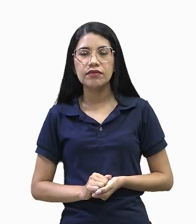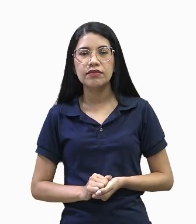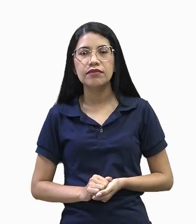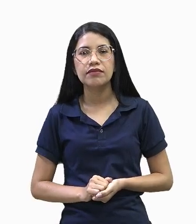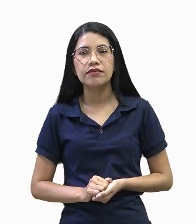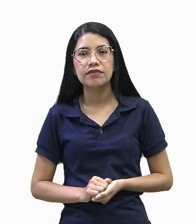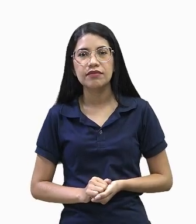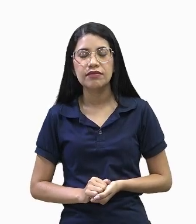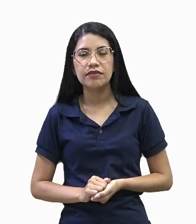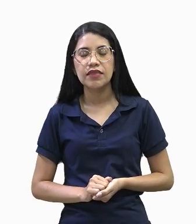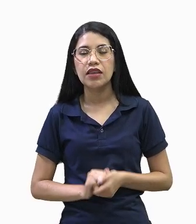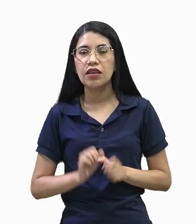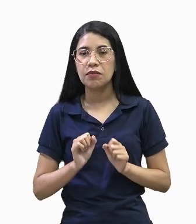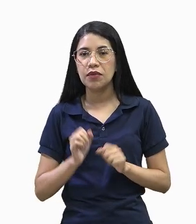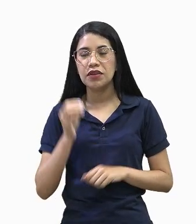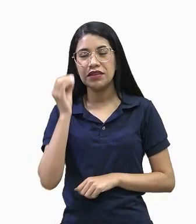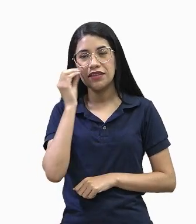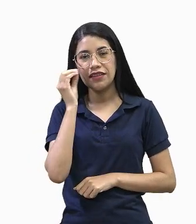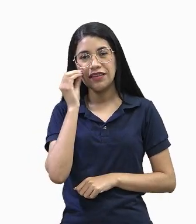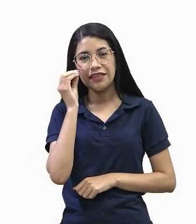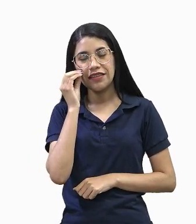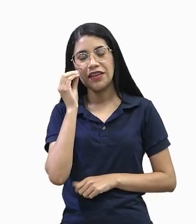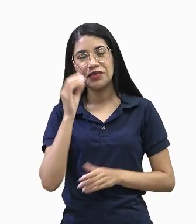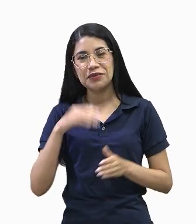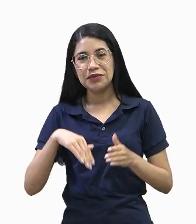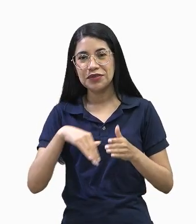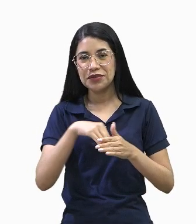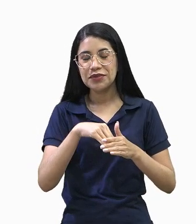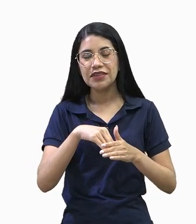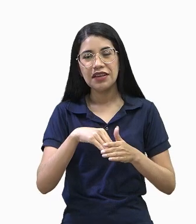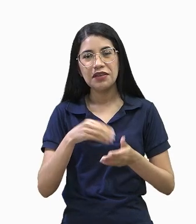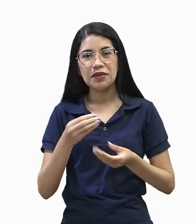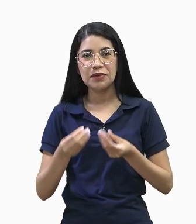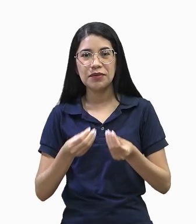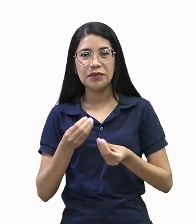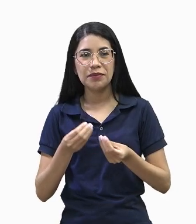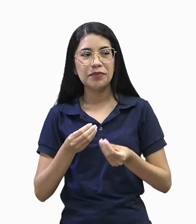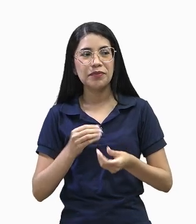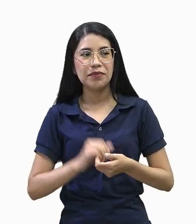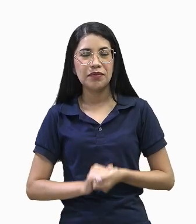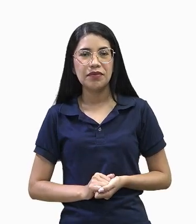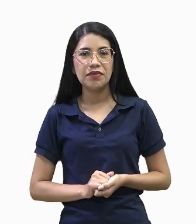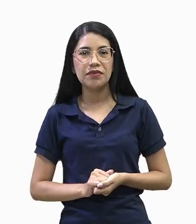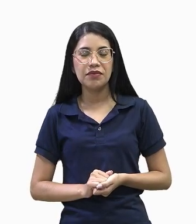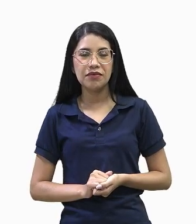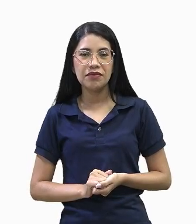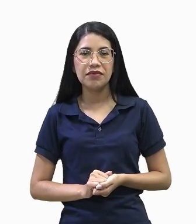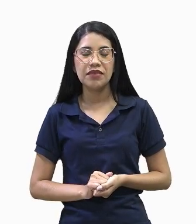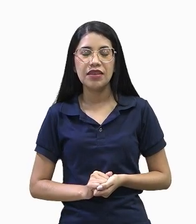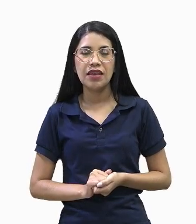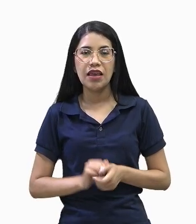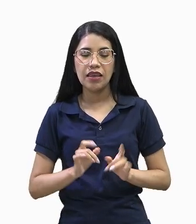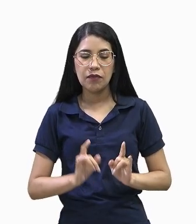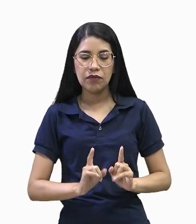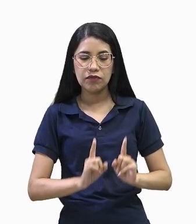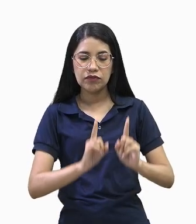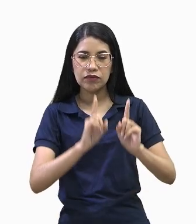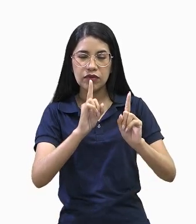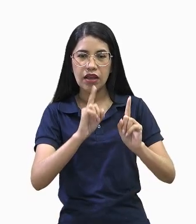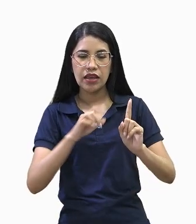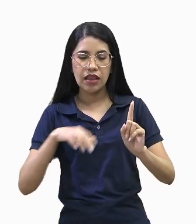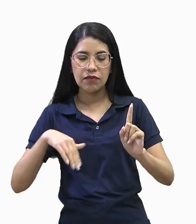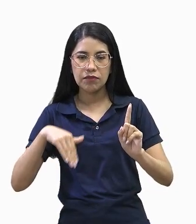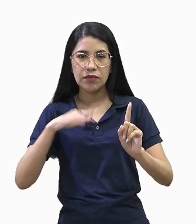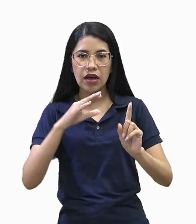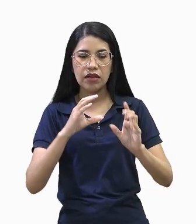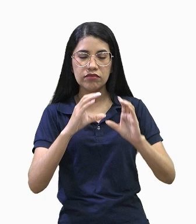o jogador ele pode tentar um chute de forma que essa bola passe entre os travessões verticais e